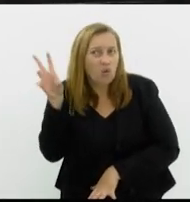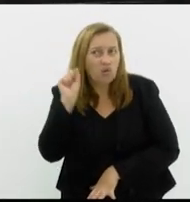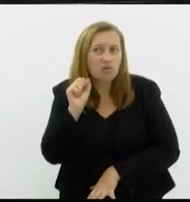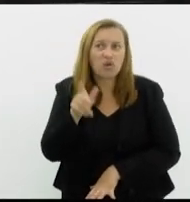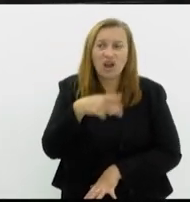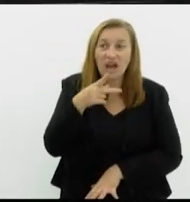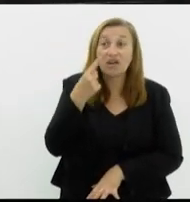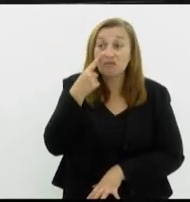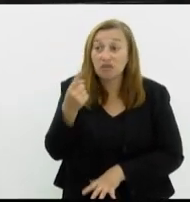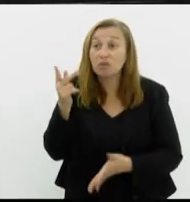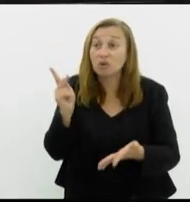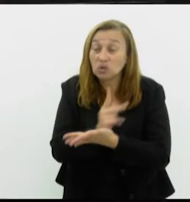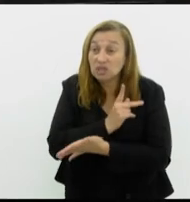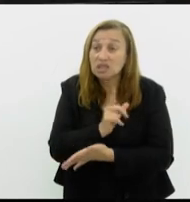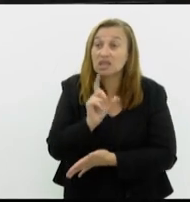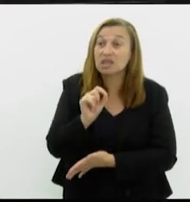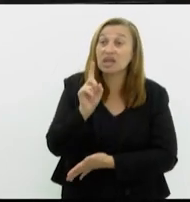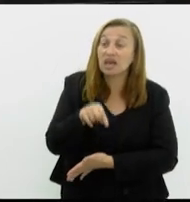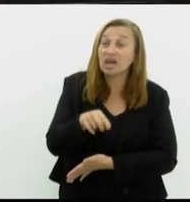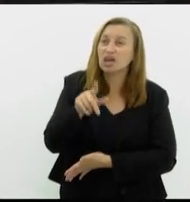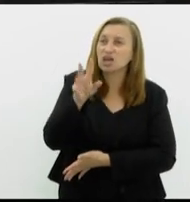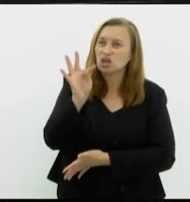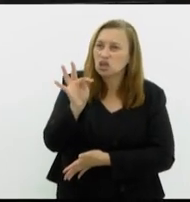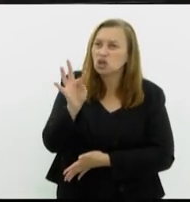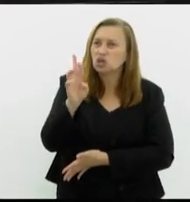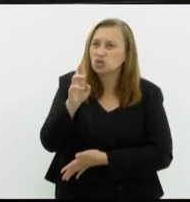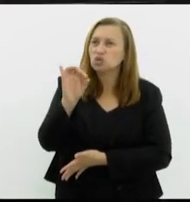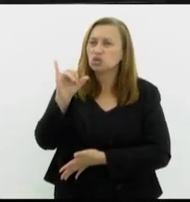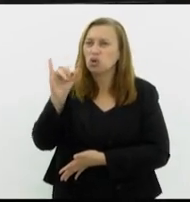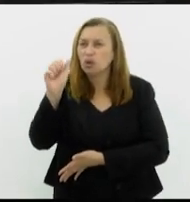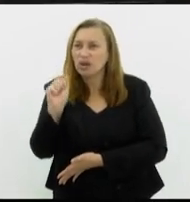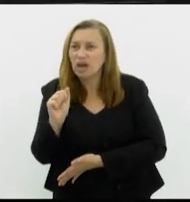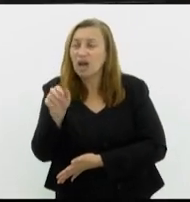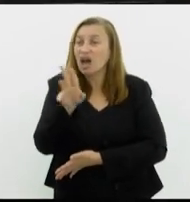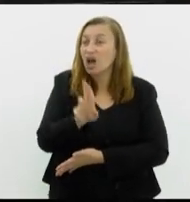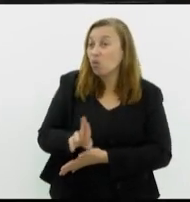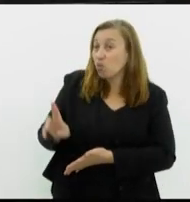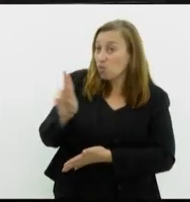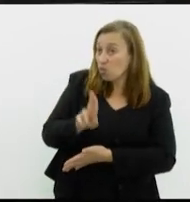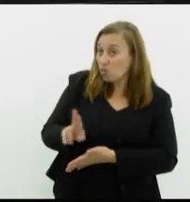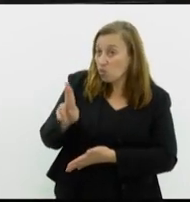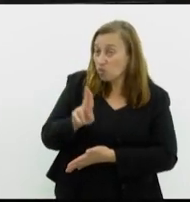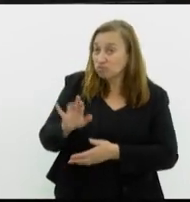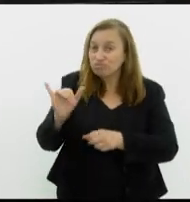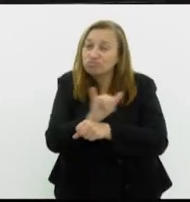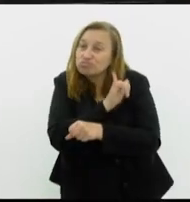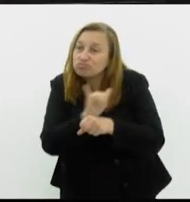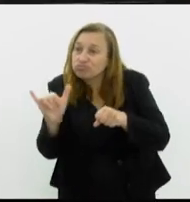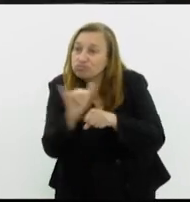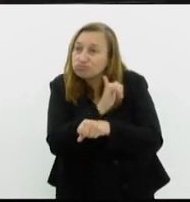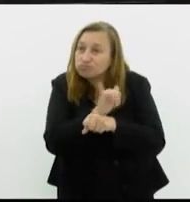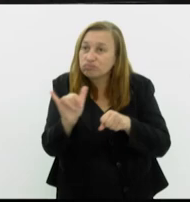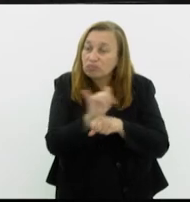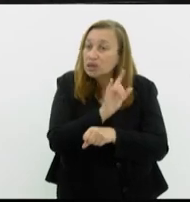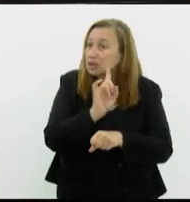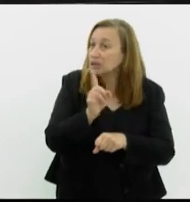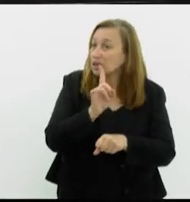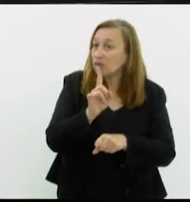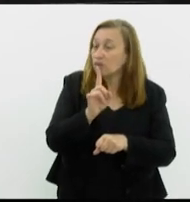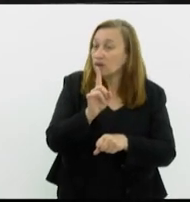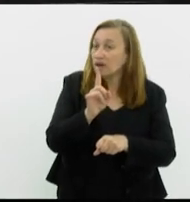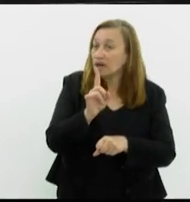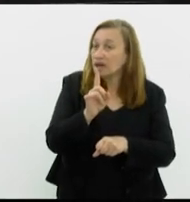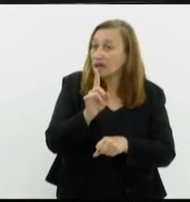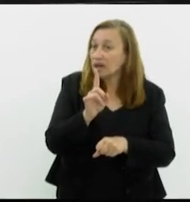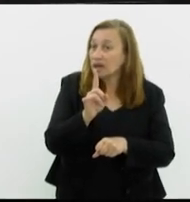viu acontecer, que é a Troia. Ou seja, a utilização de uma estratégia que não está legalizada no